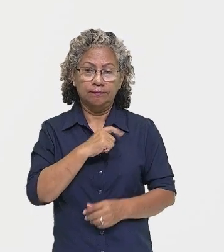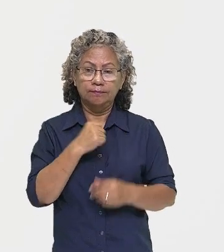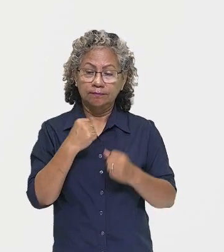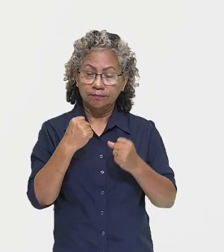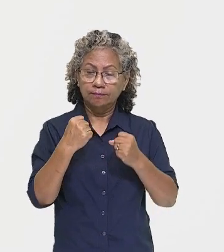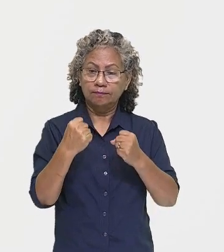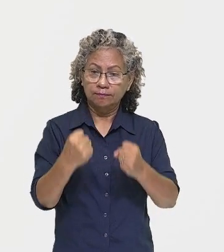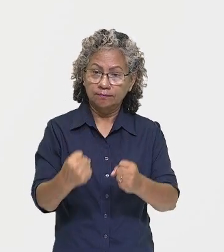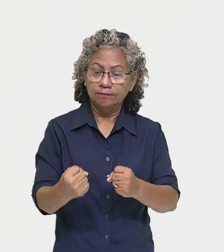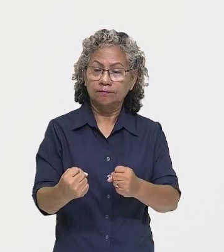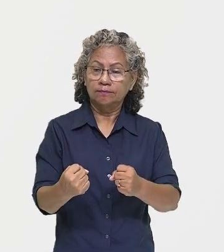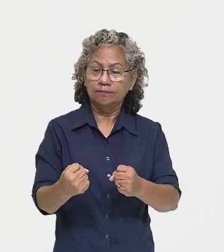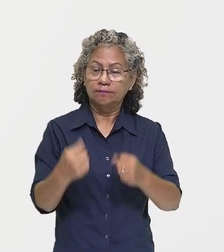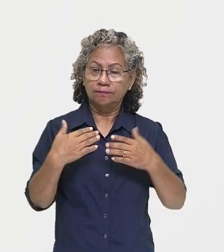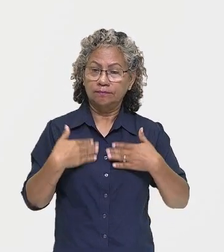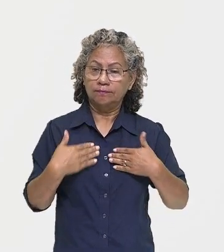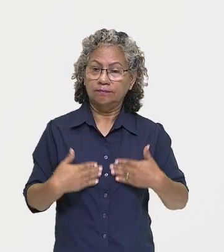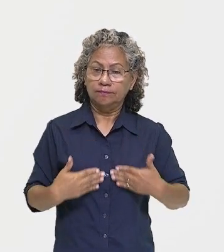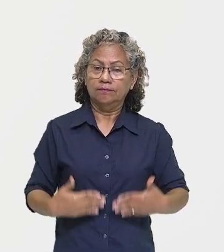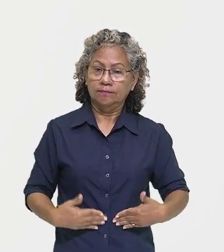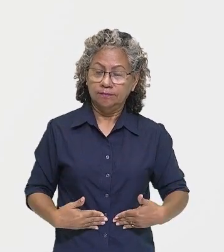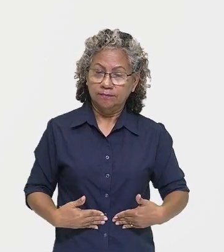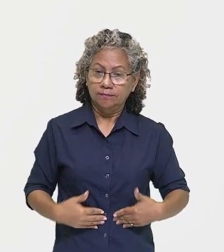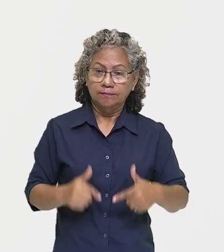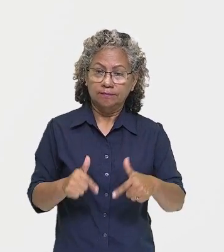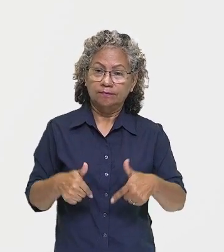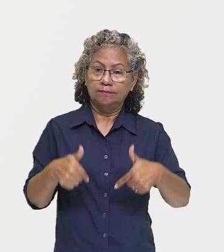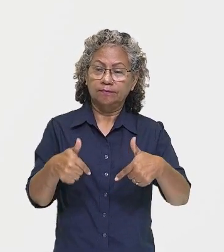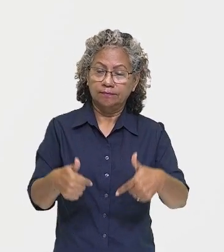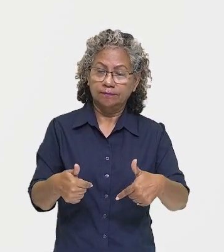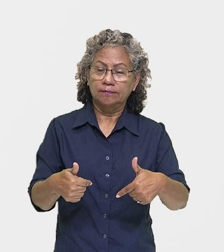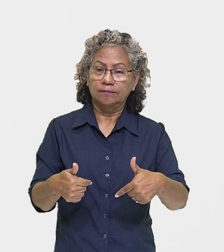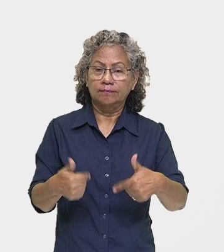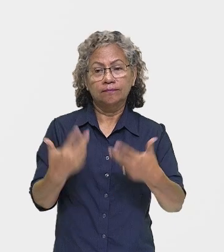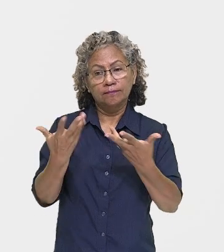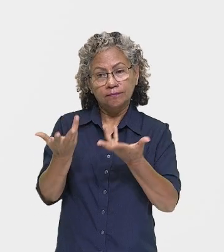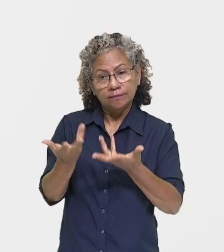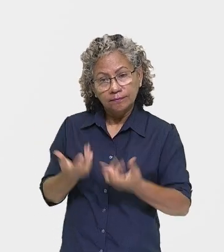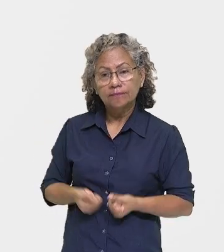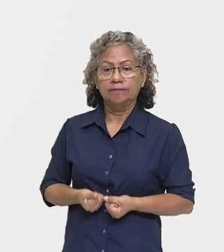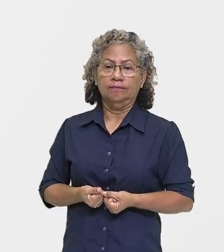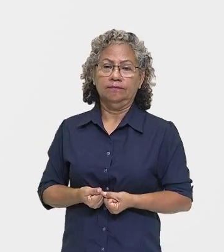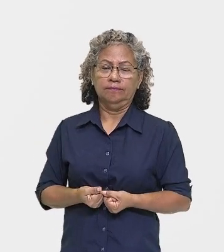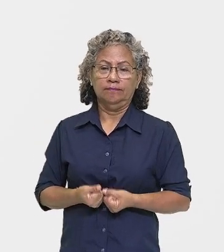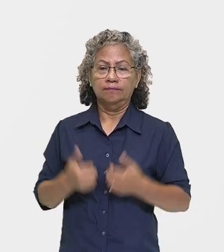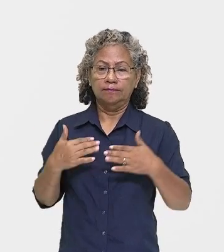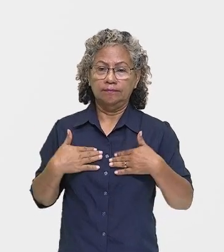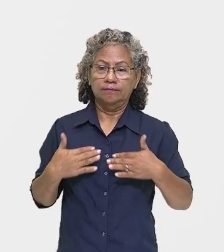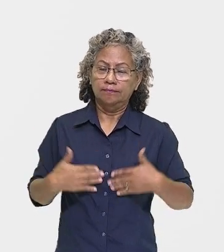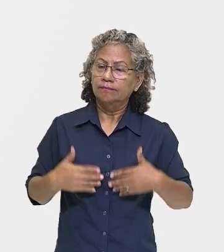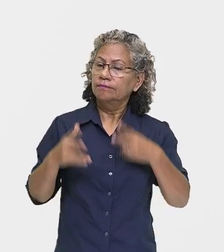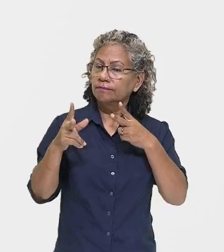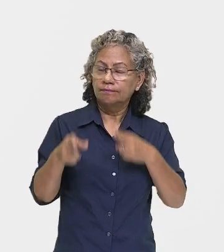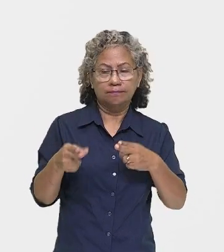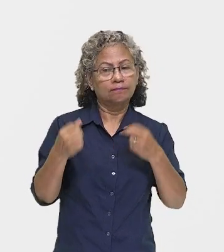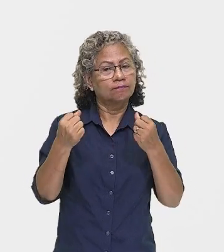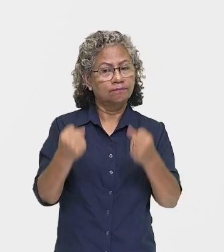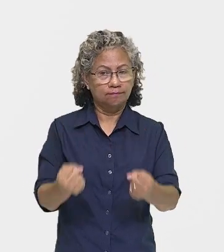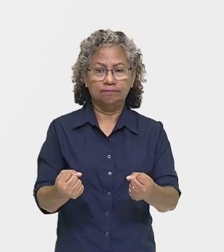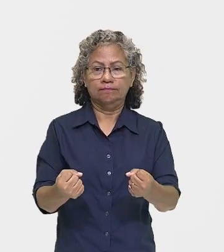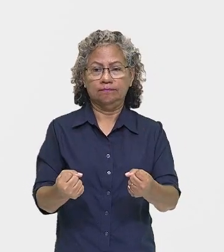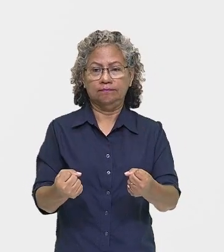sobre um corpo, a ação, recebemos deste corpo a mesma força, que é a